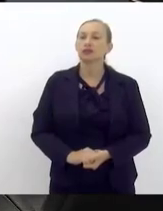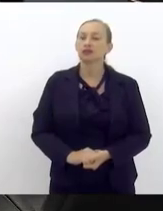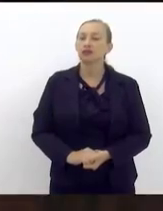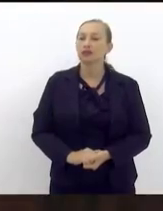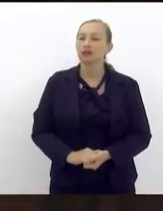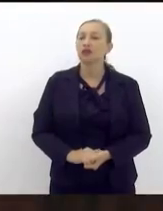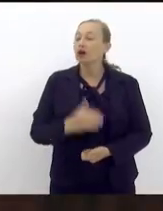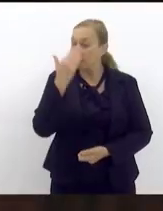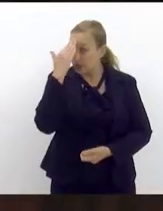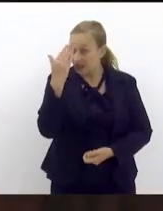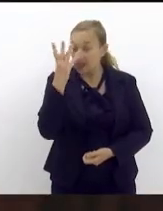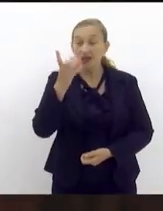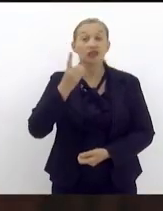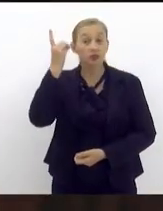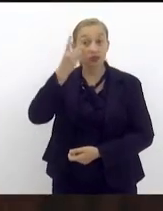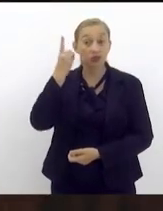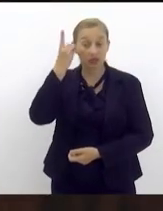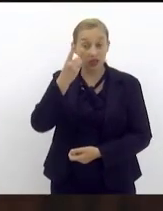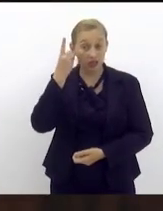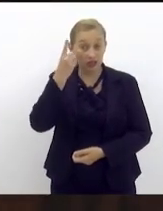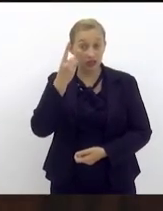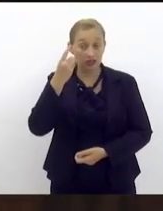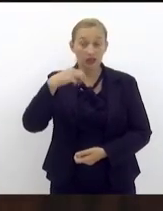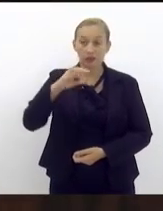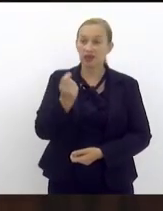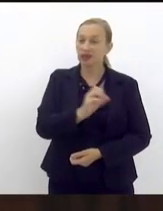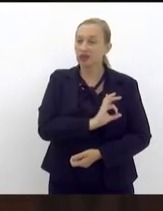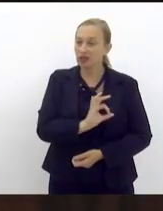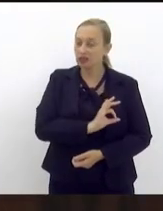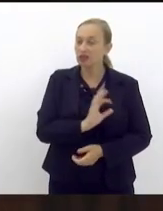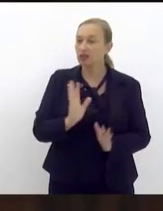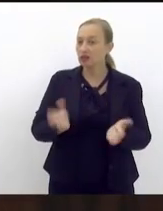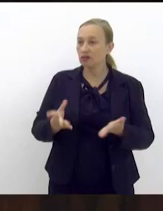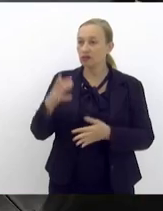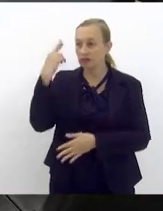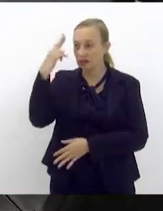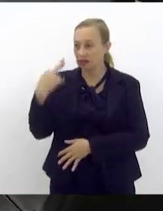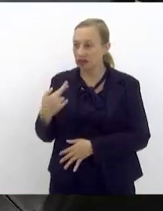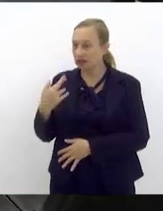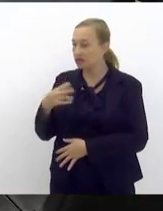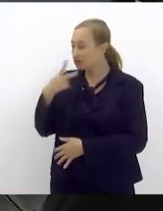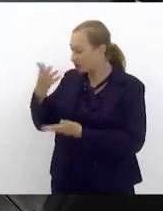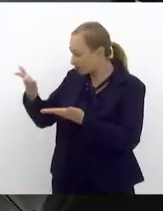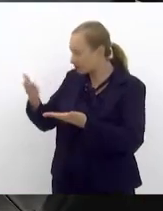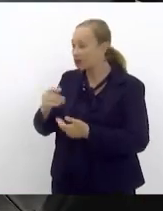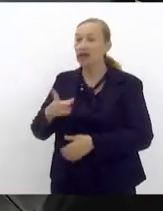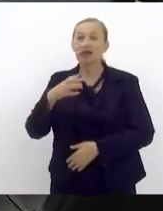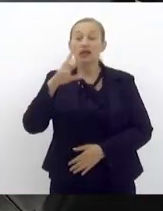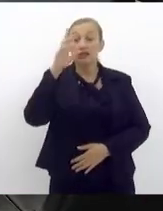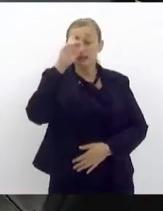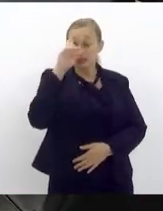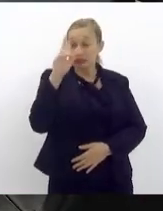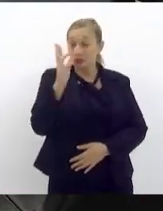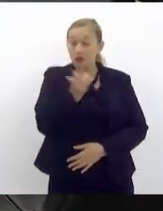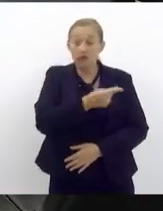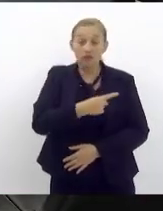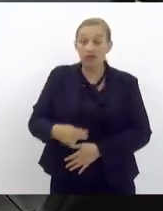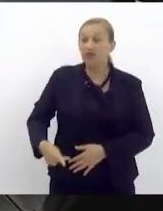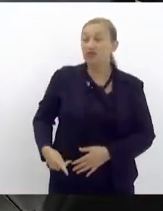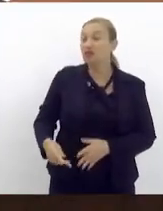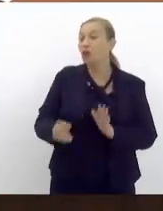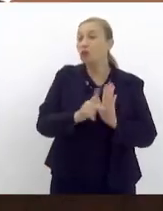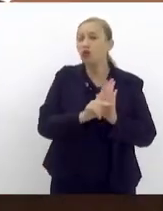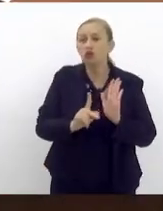Obrigada deputada Marta Rocha com a palavra autora deputada Renata Souza senhora Presidente Esse é um projeto